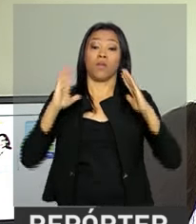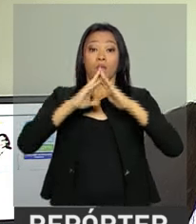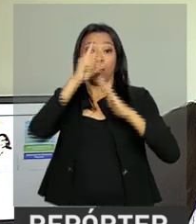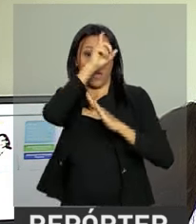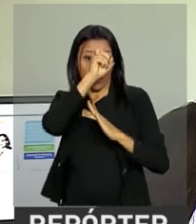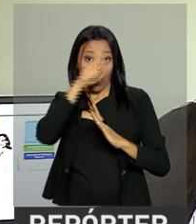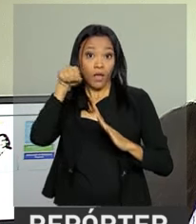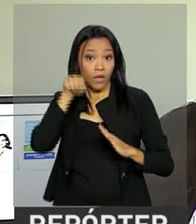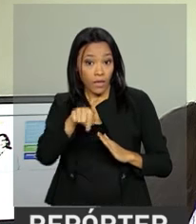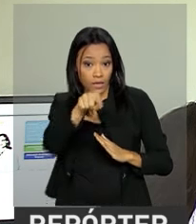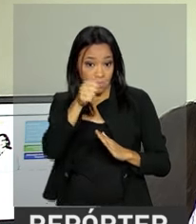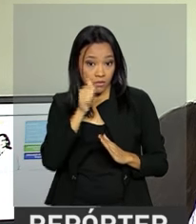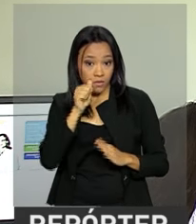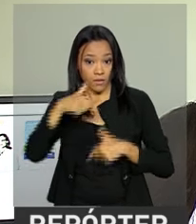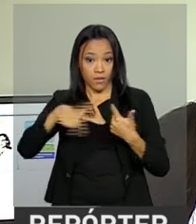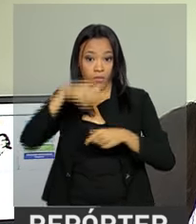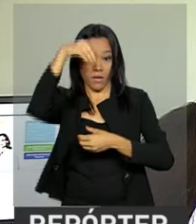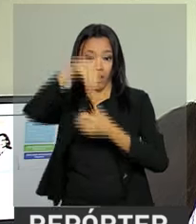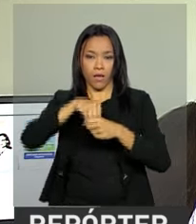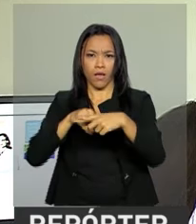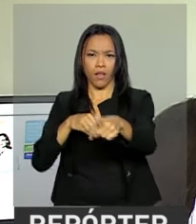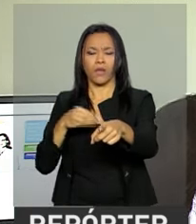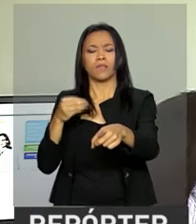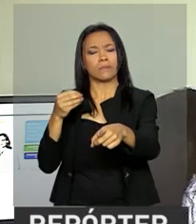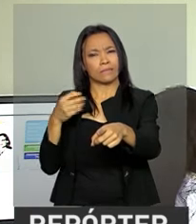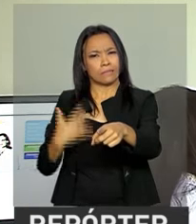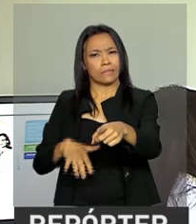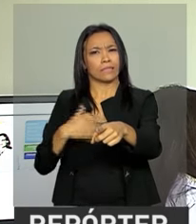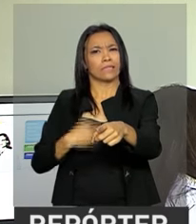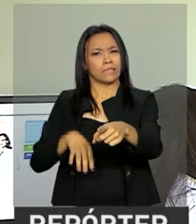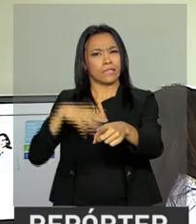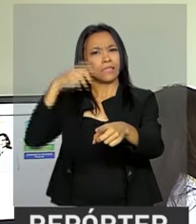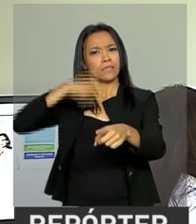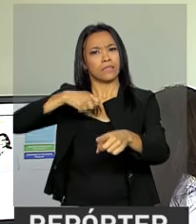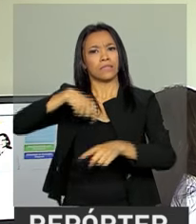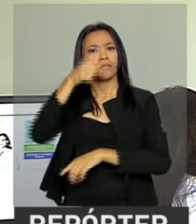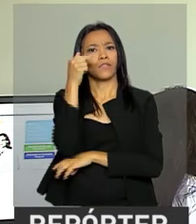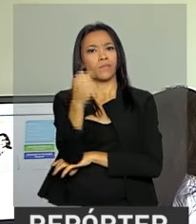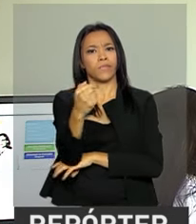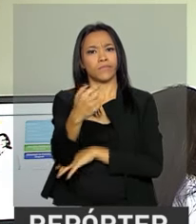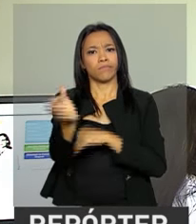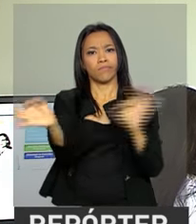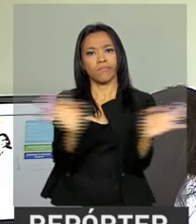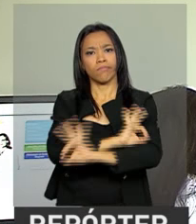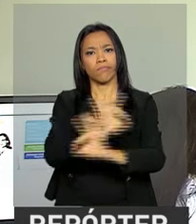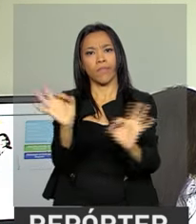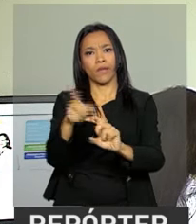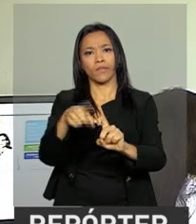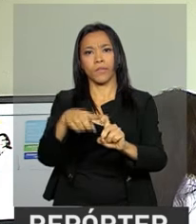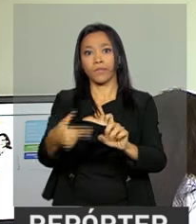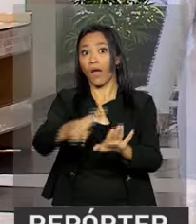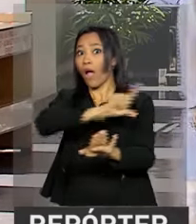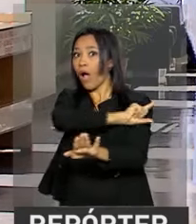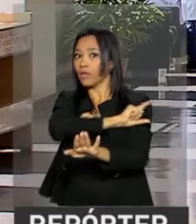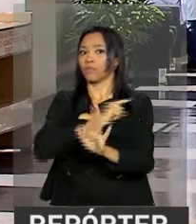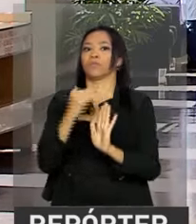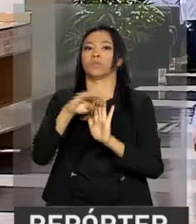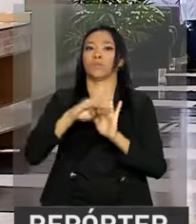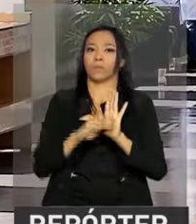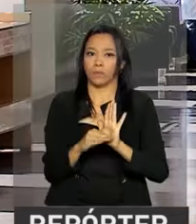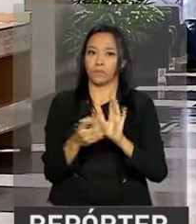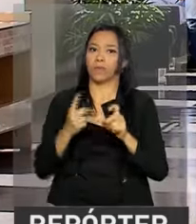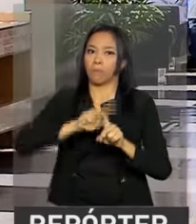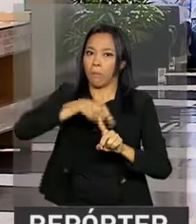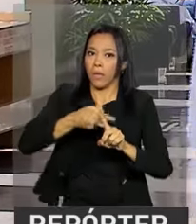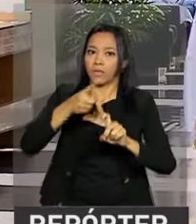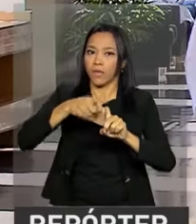saúde que a Fabiane trabalha por exemplo chegou a ficar até 7 meses sem atendimento antes do programa brasileiros